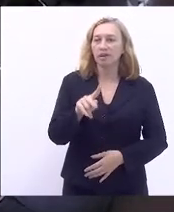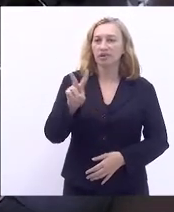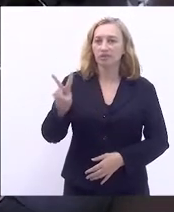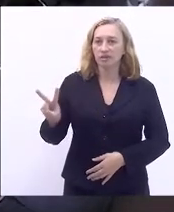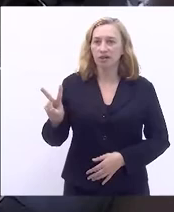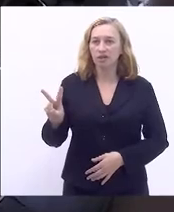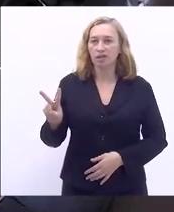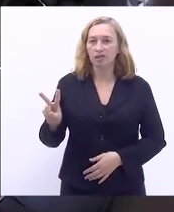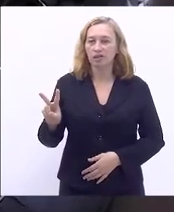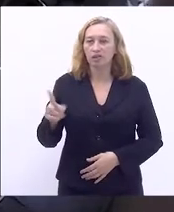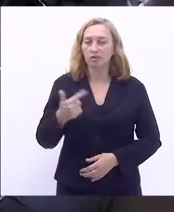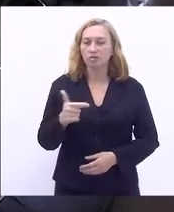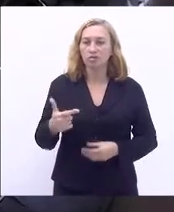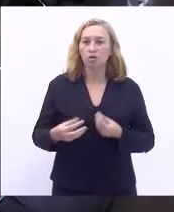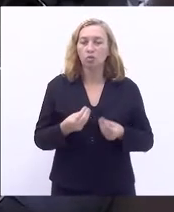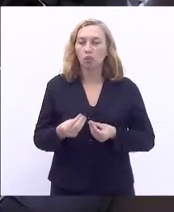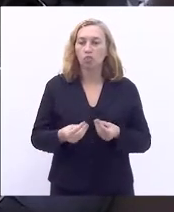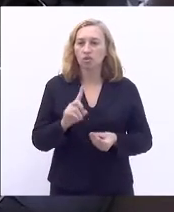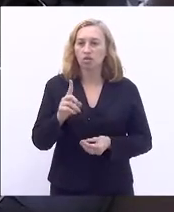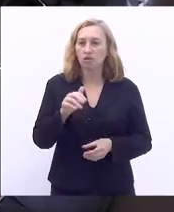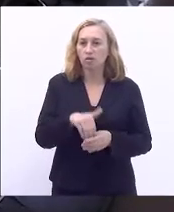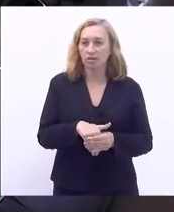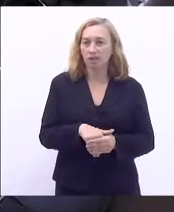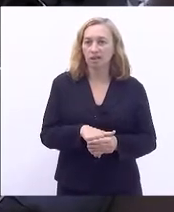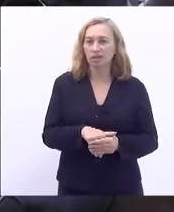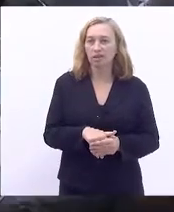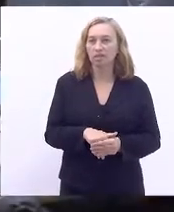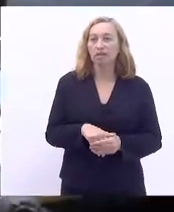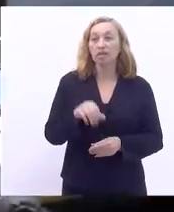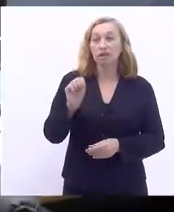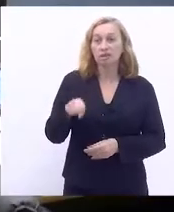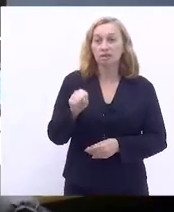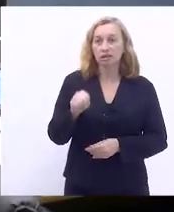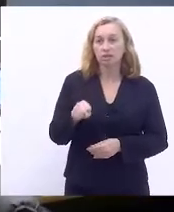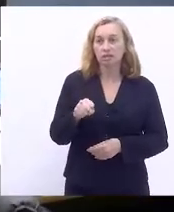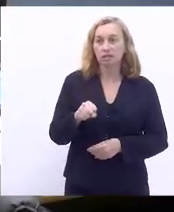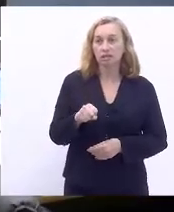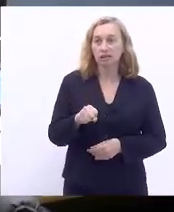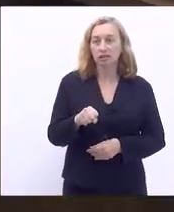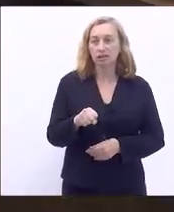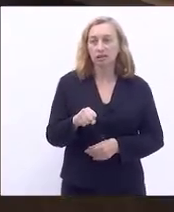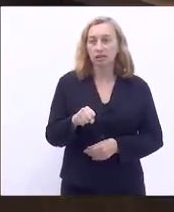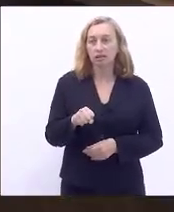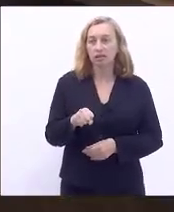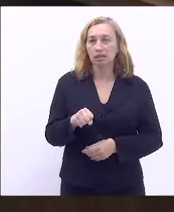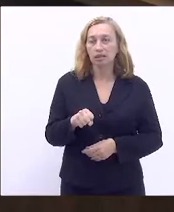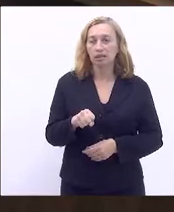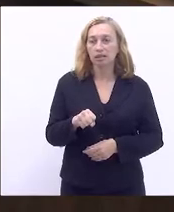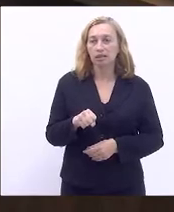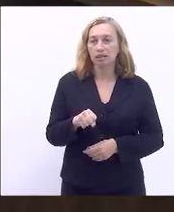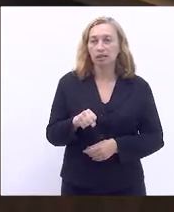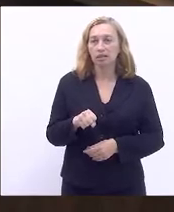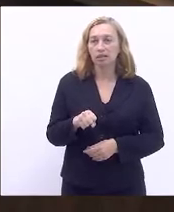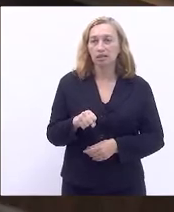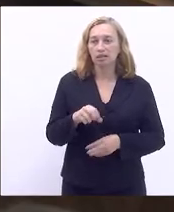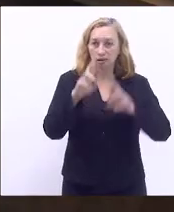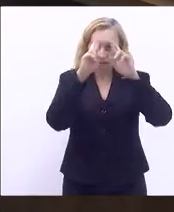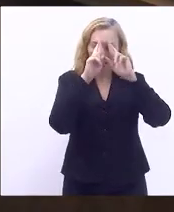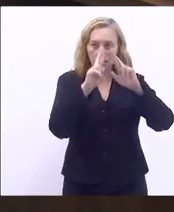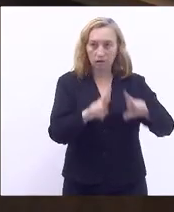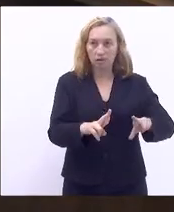eu não tenho como não votar pelo sim, para que a gente possa